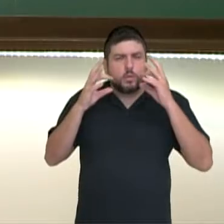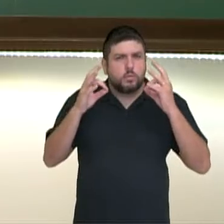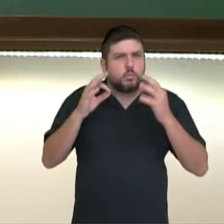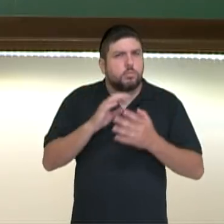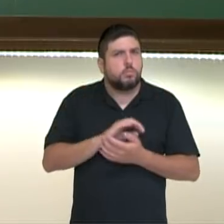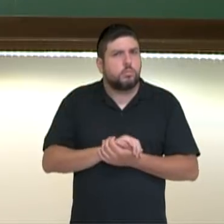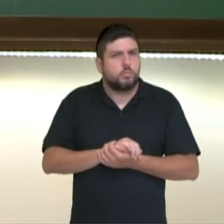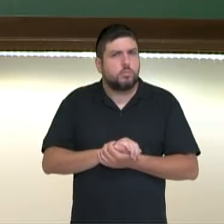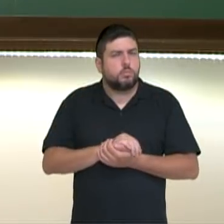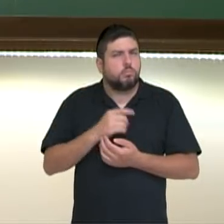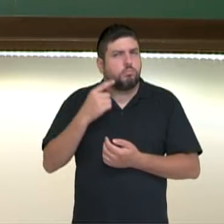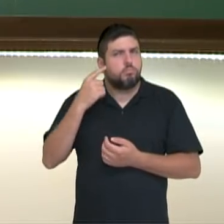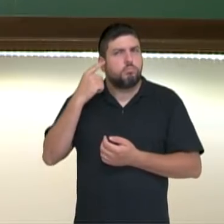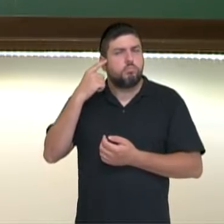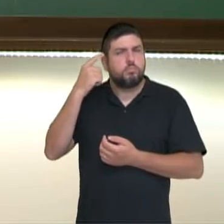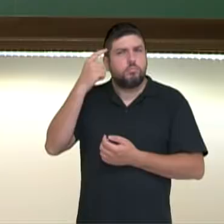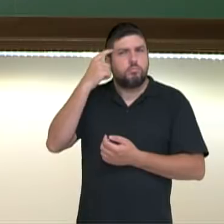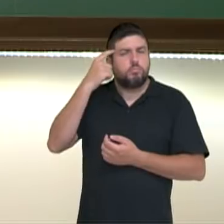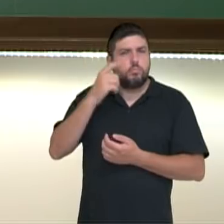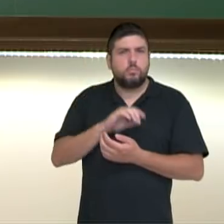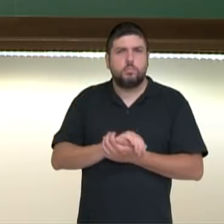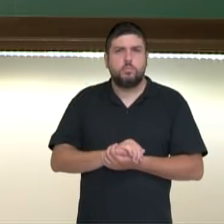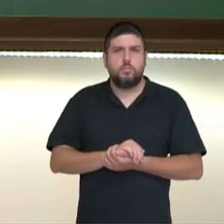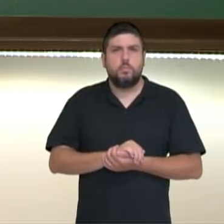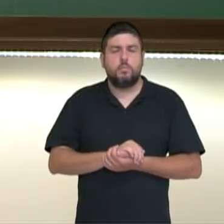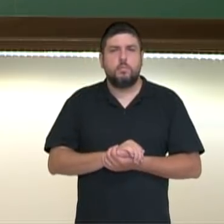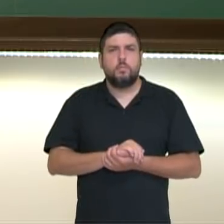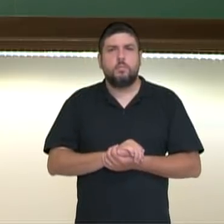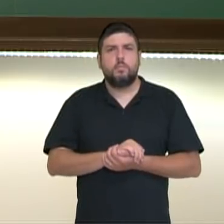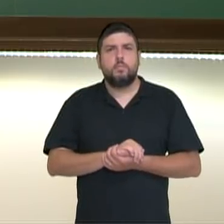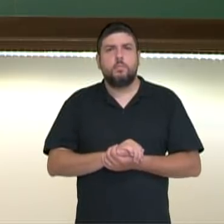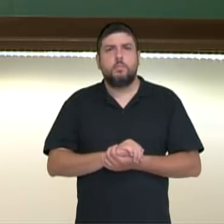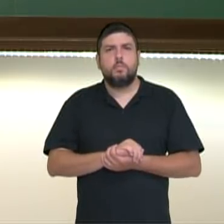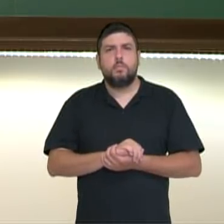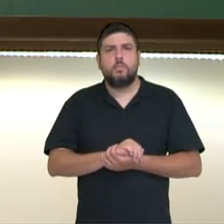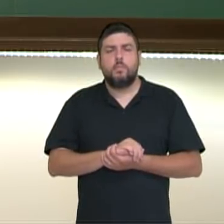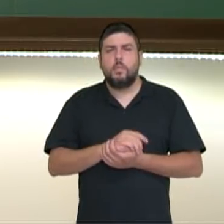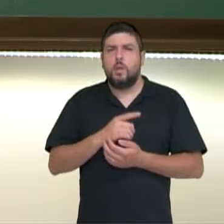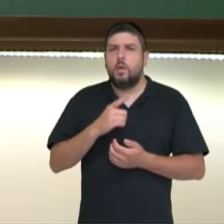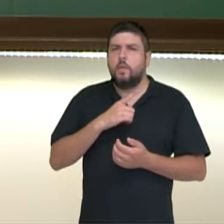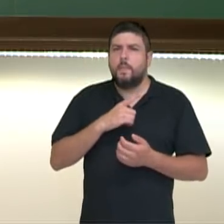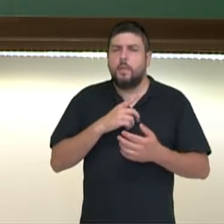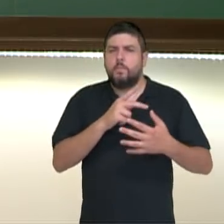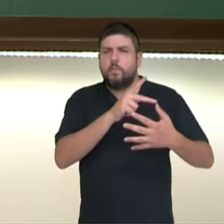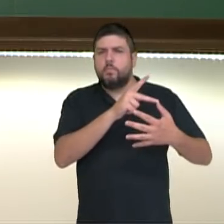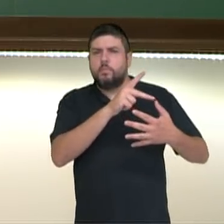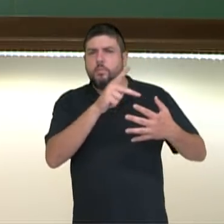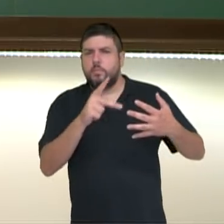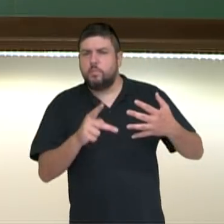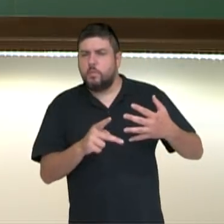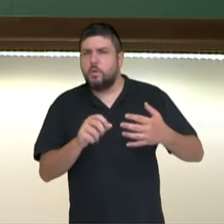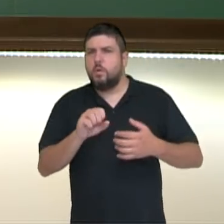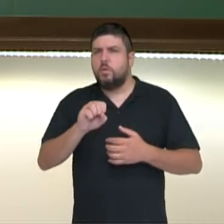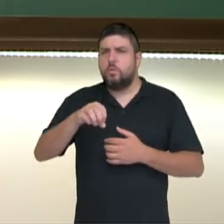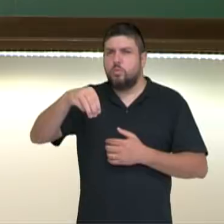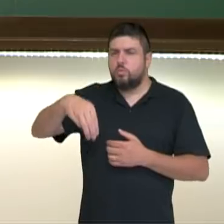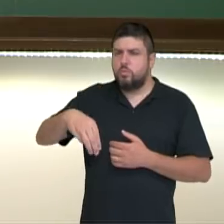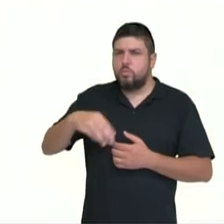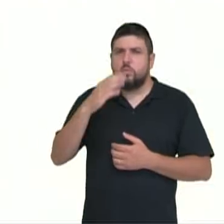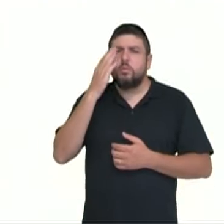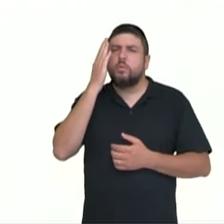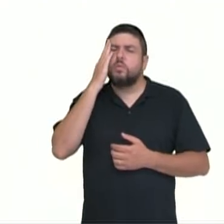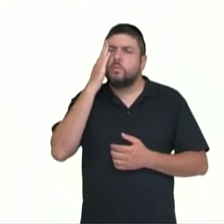Nós temos os elementos dos sons ou as propriedades dos sons. Sabe quais são eles?